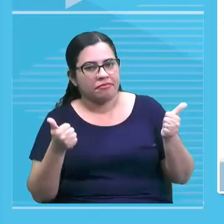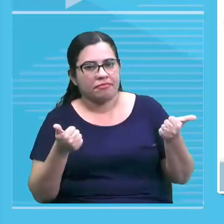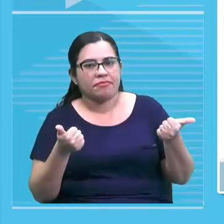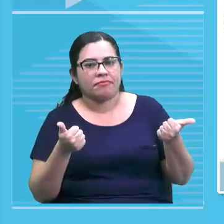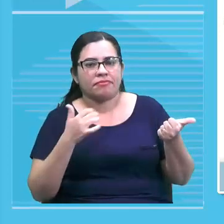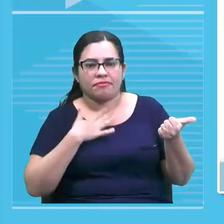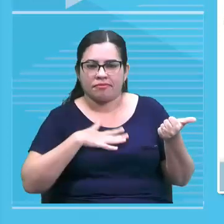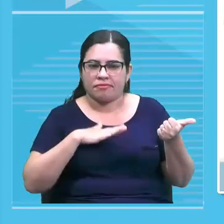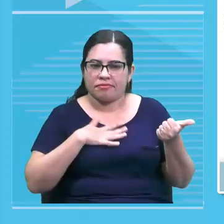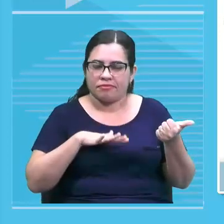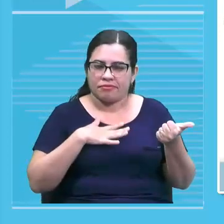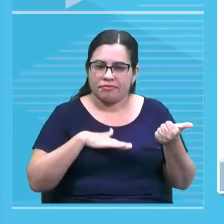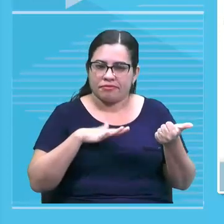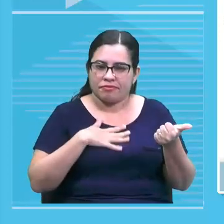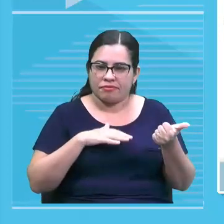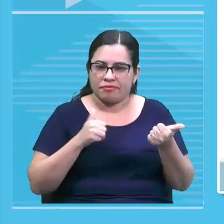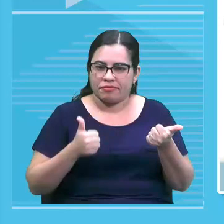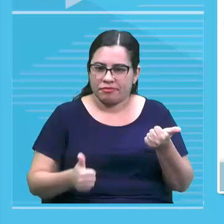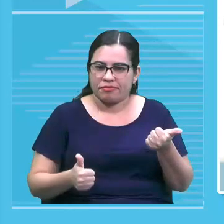tudo tranquilo